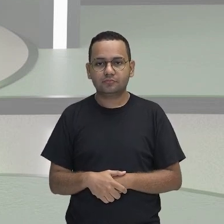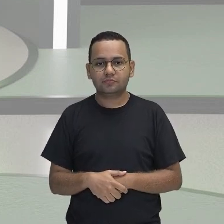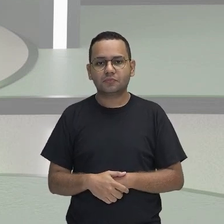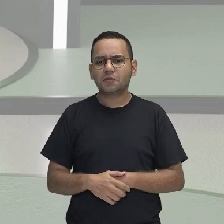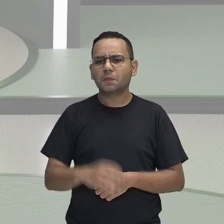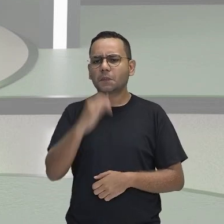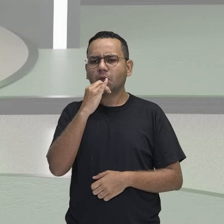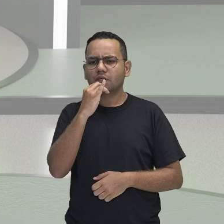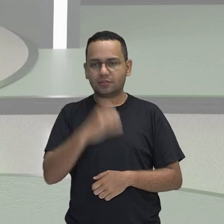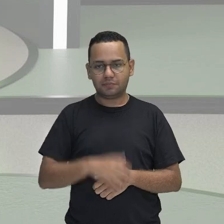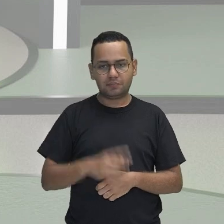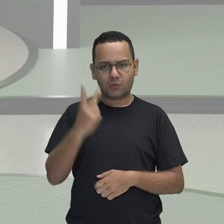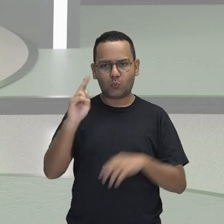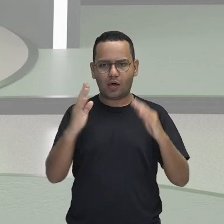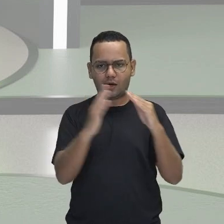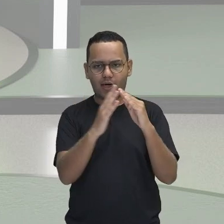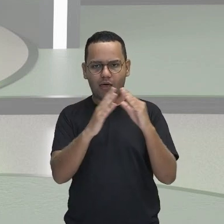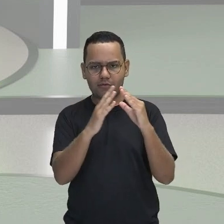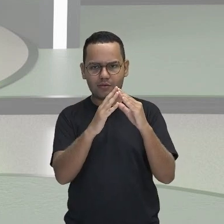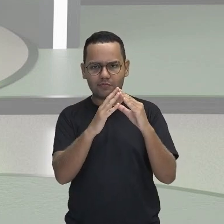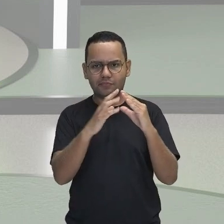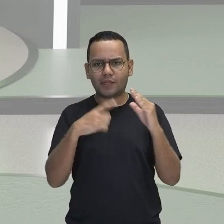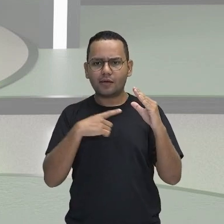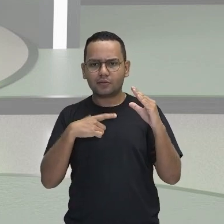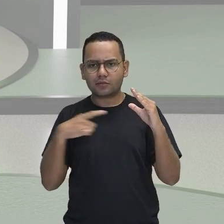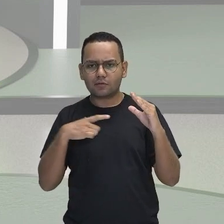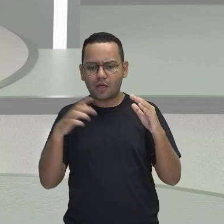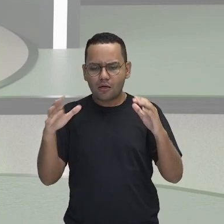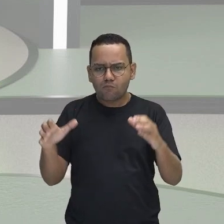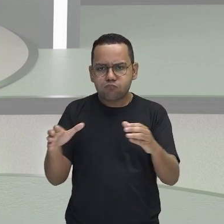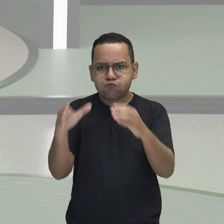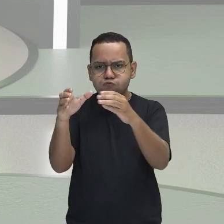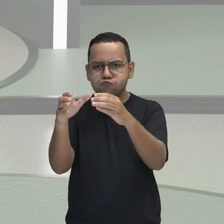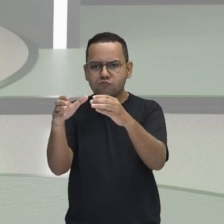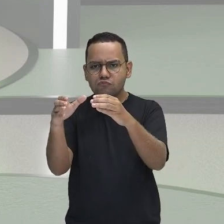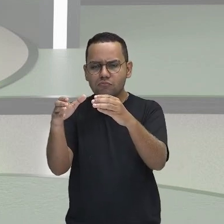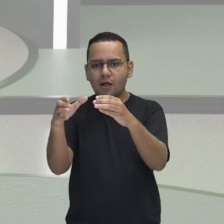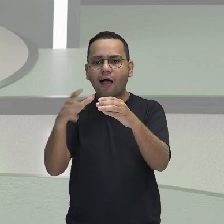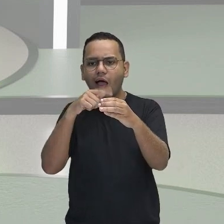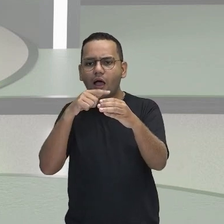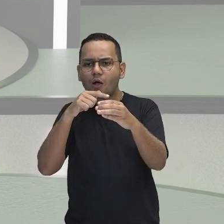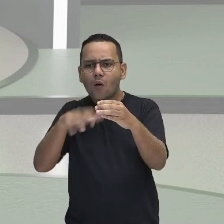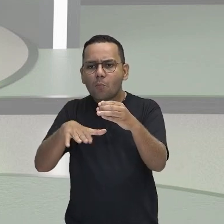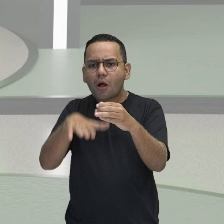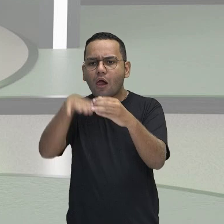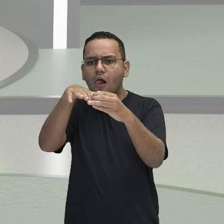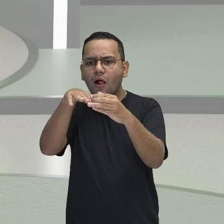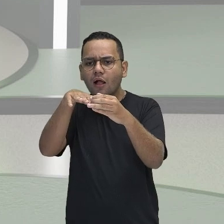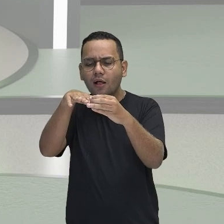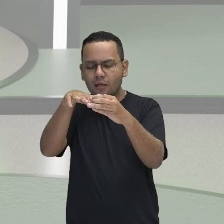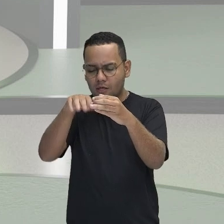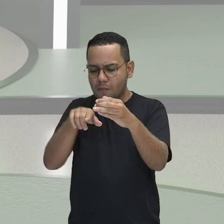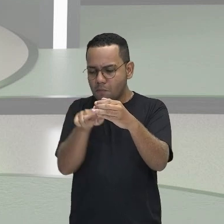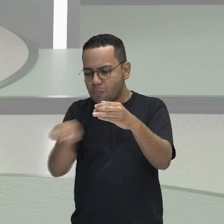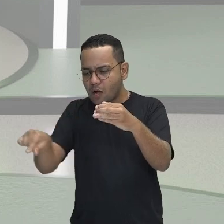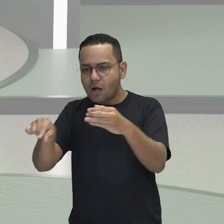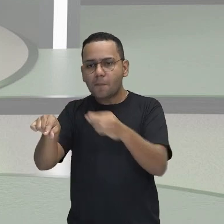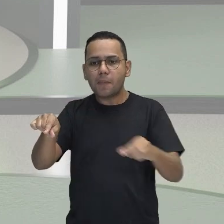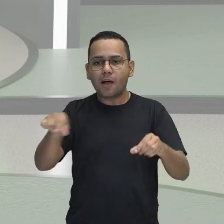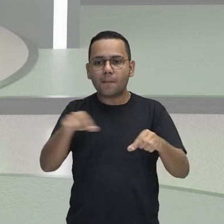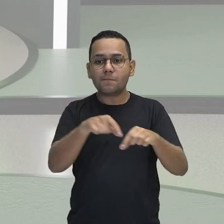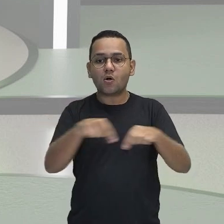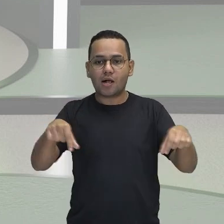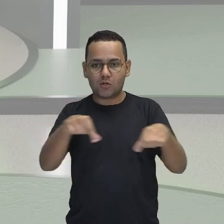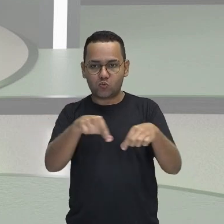d'água da nossa casa, né, que tem ali o encanamento que vai levando e distribuindo a água.